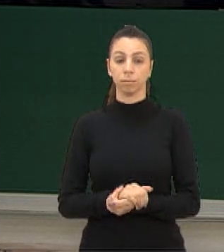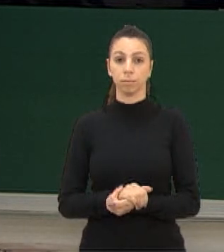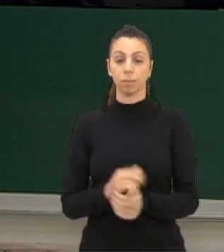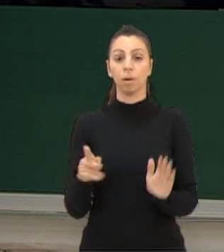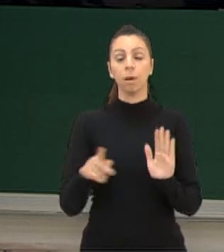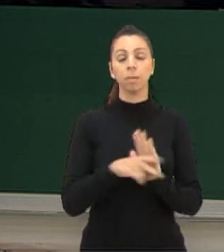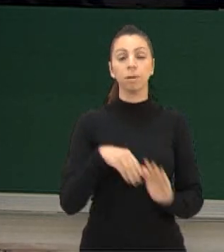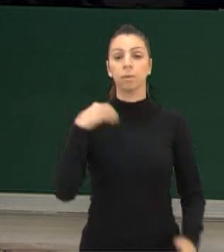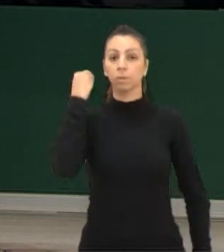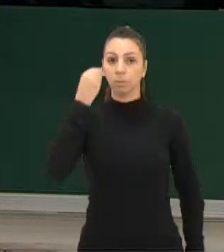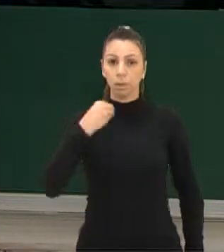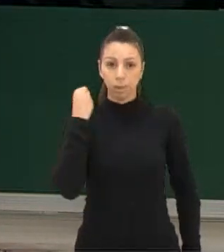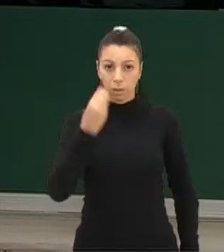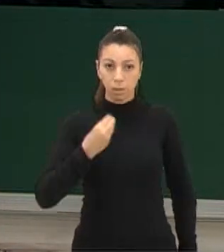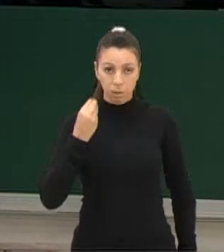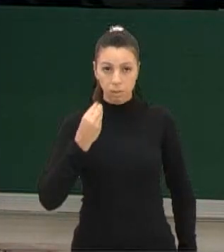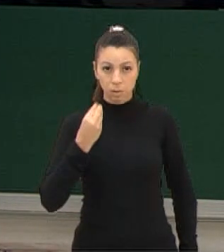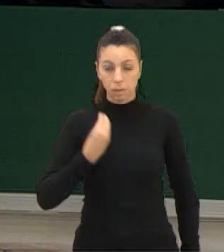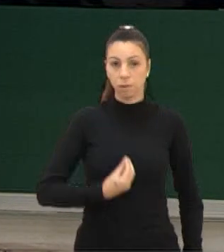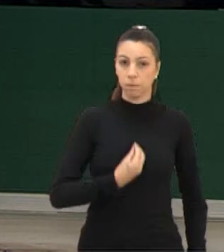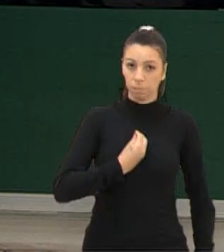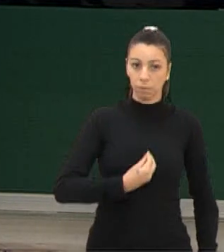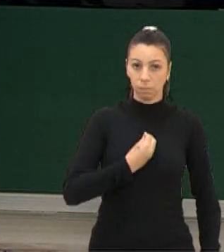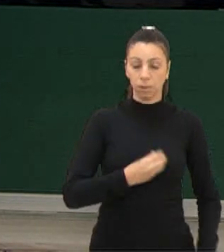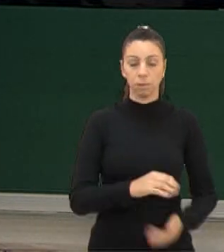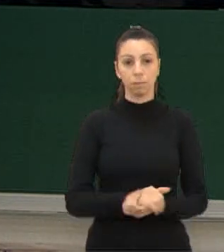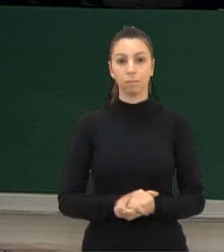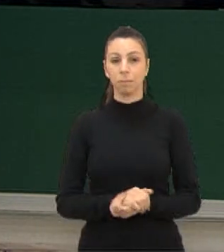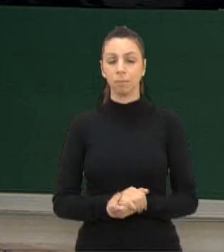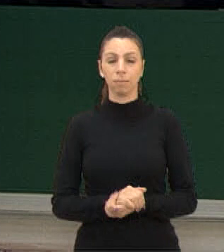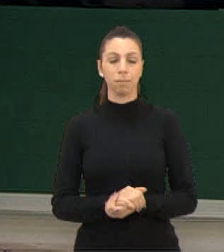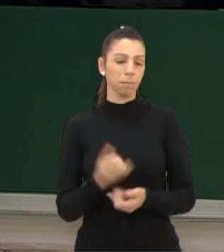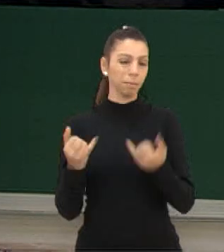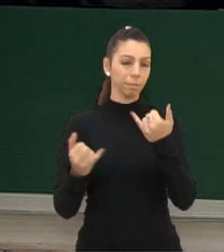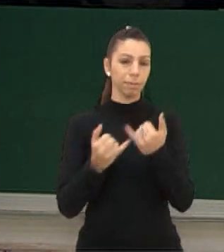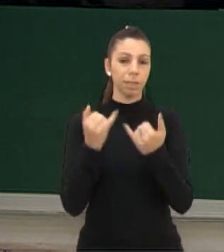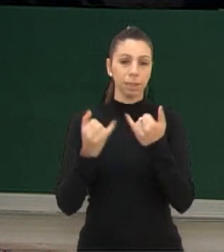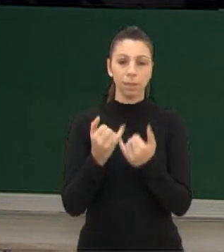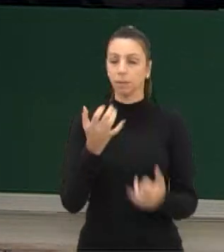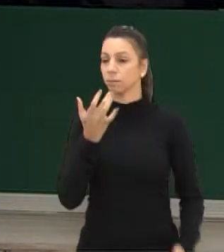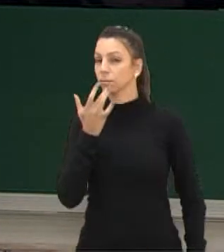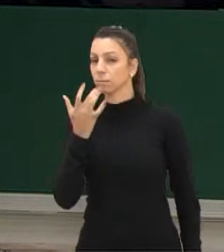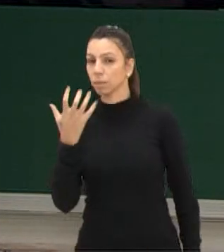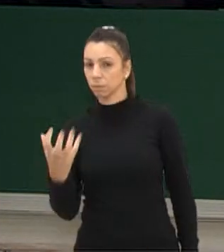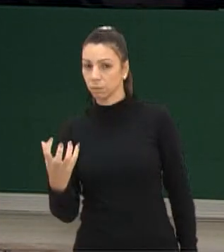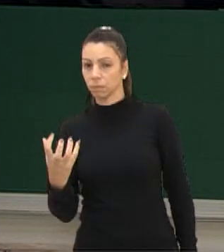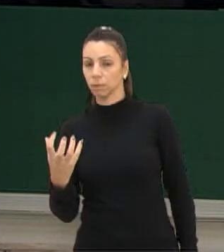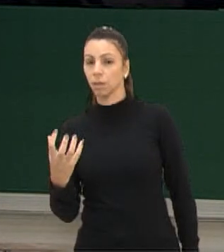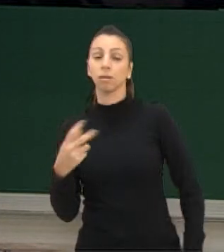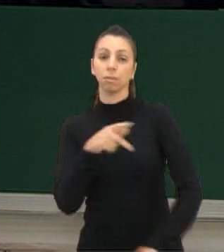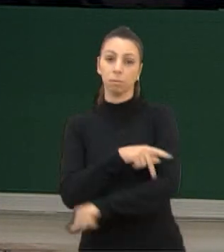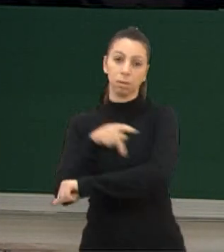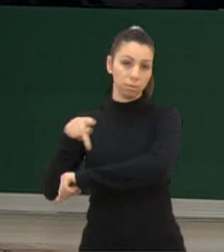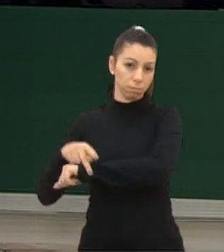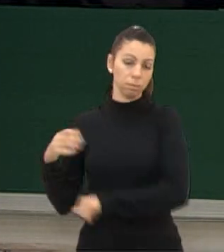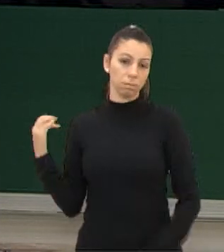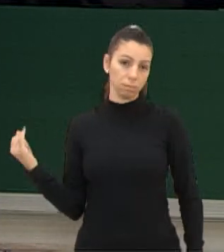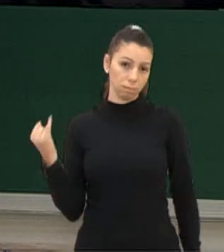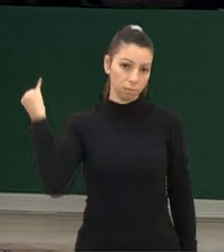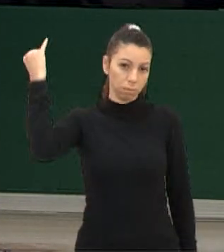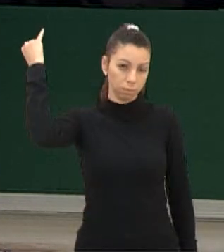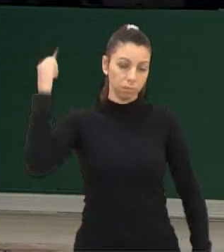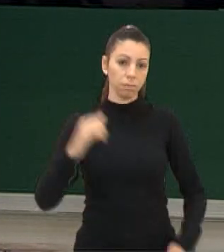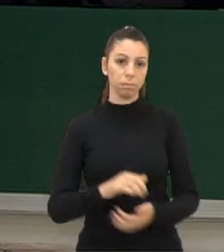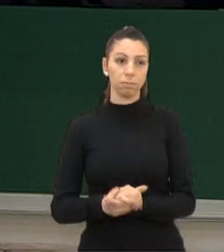realidade. É como a ideia, mais ou menos, de Paulo Freire, que é um pedagogo importantíssimo, onde ele vai tentar